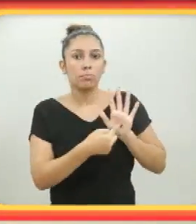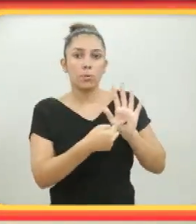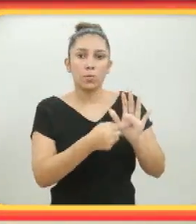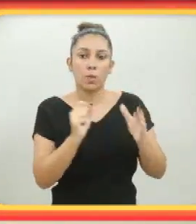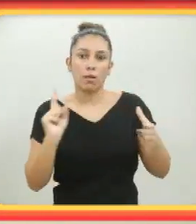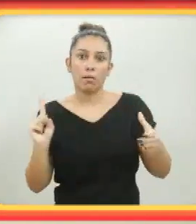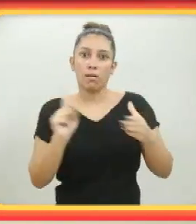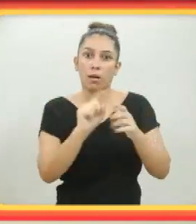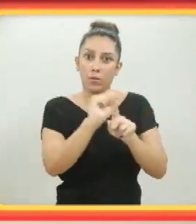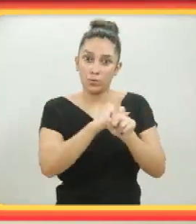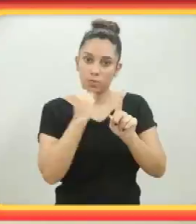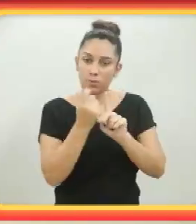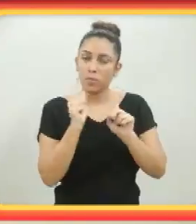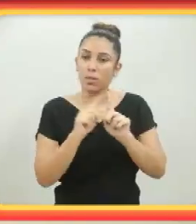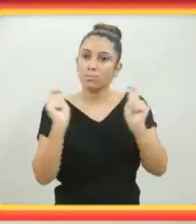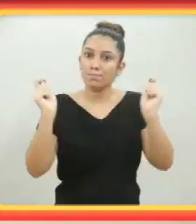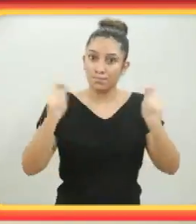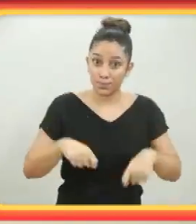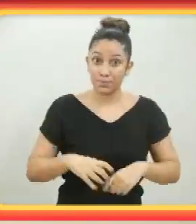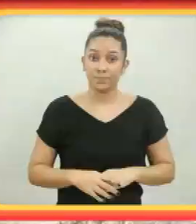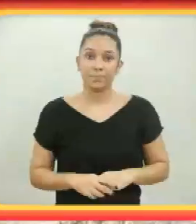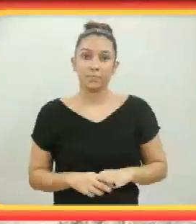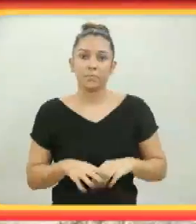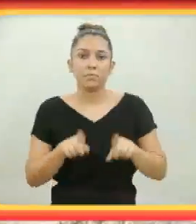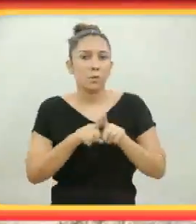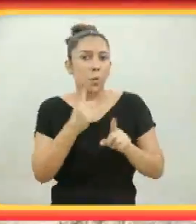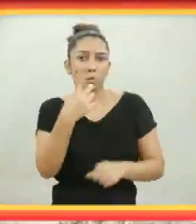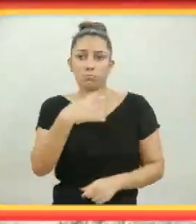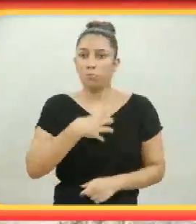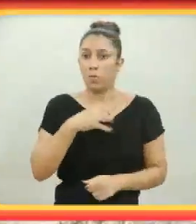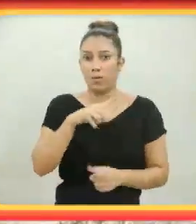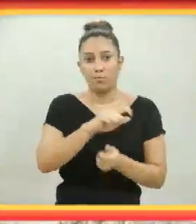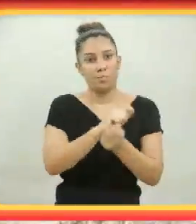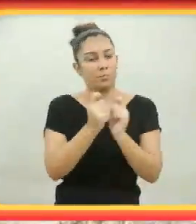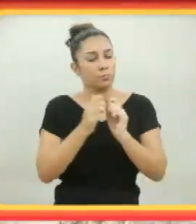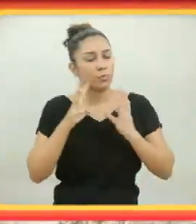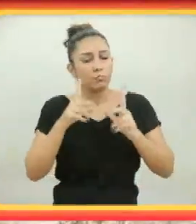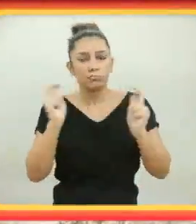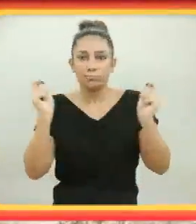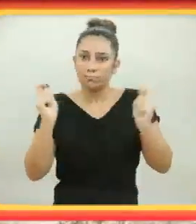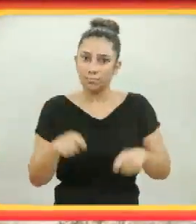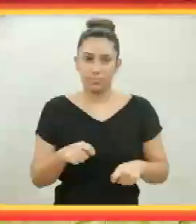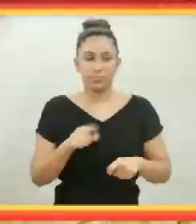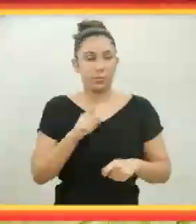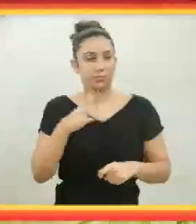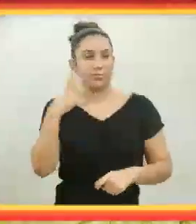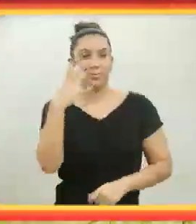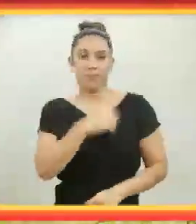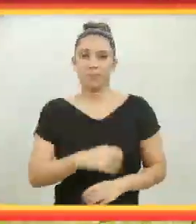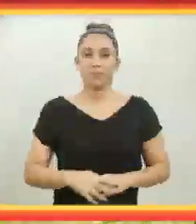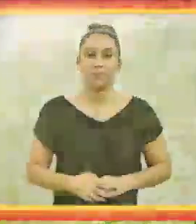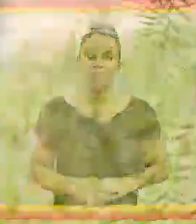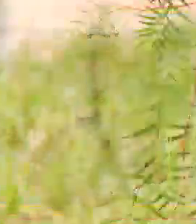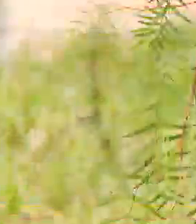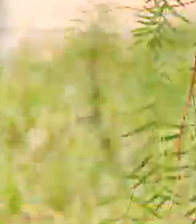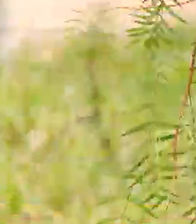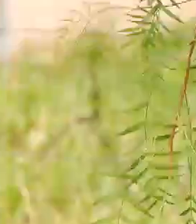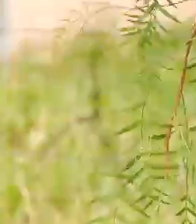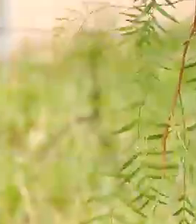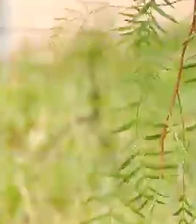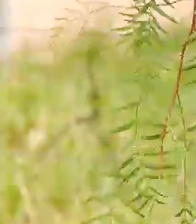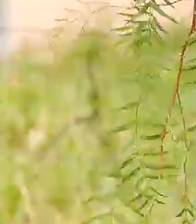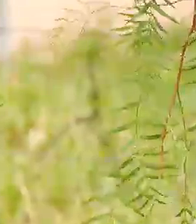necessidade do outro e se colocar no lugar do outro. Quando você vê a pessoa com deficiência, colocando as suas dificuldades ao